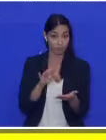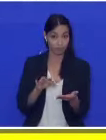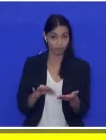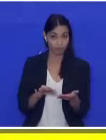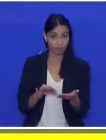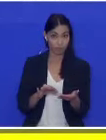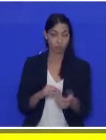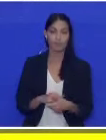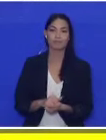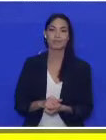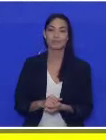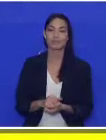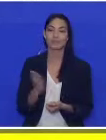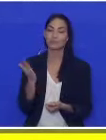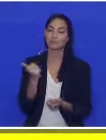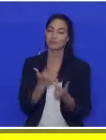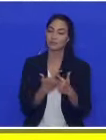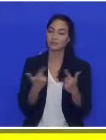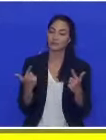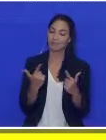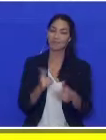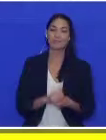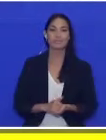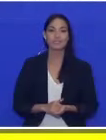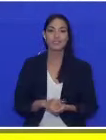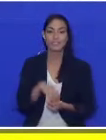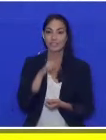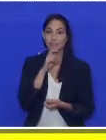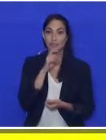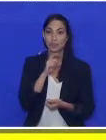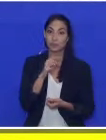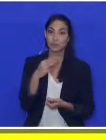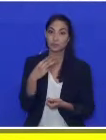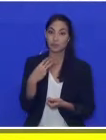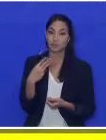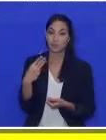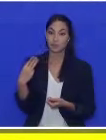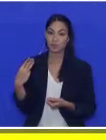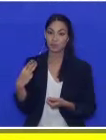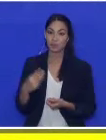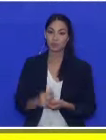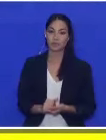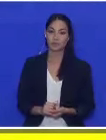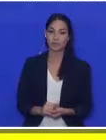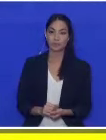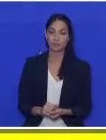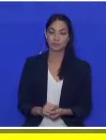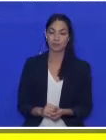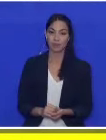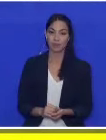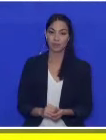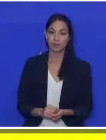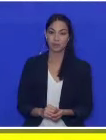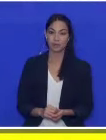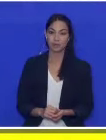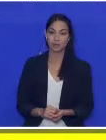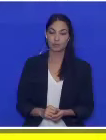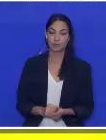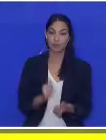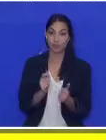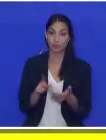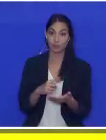segue girando. Você chamando a sorte, chegando. Bola verde, número 33. Verde 33. Na Time